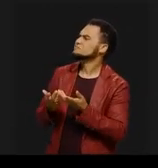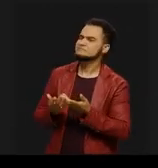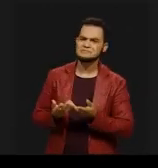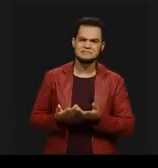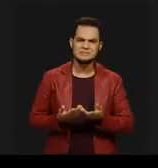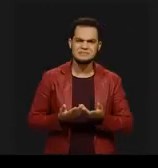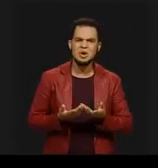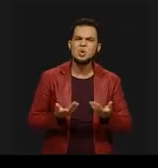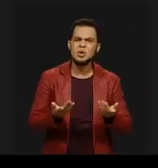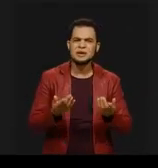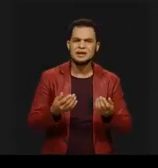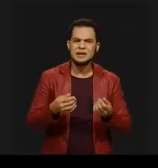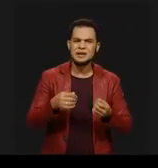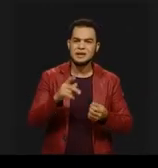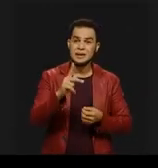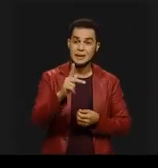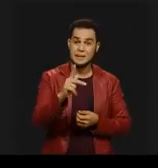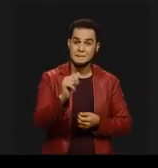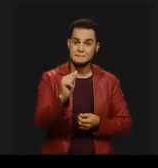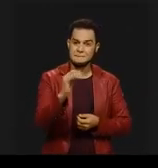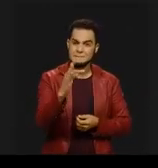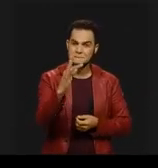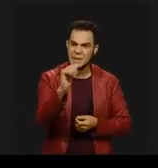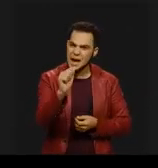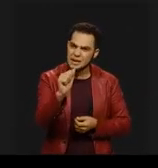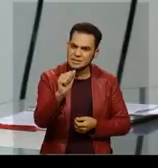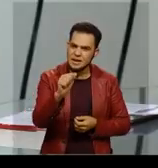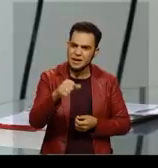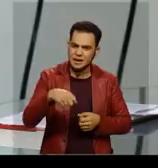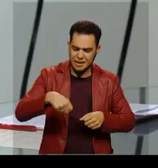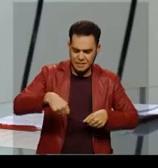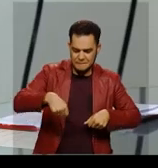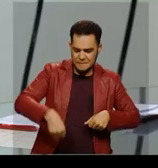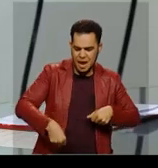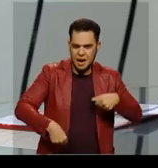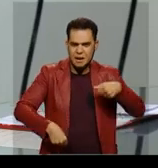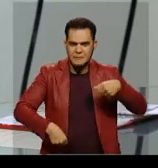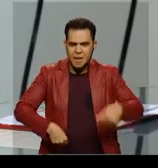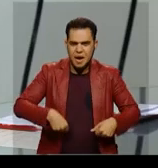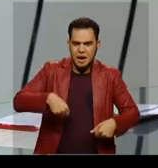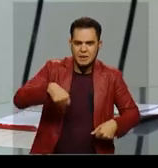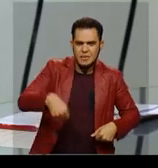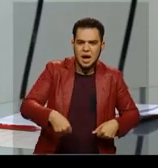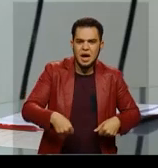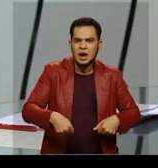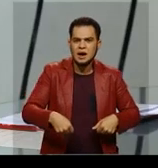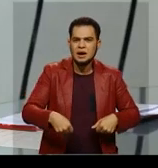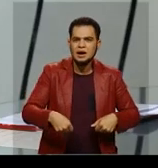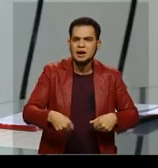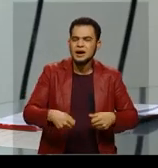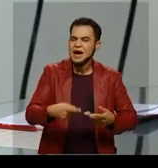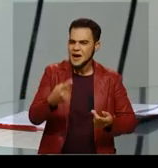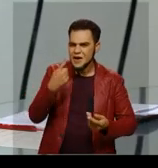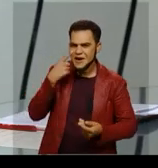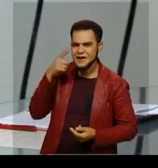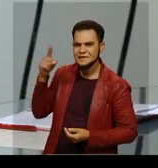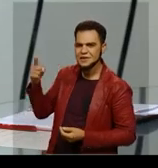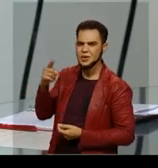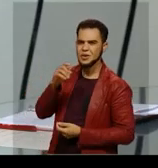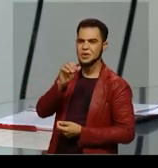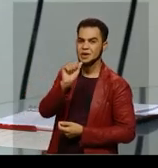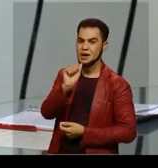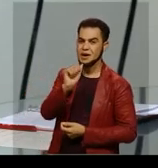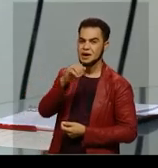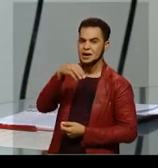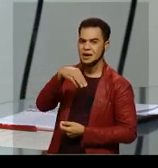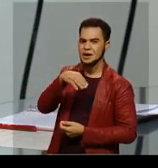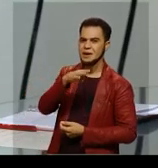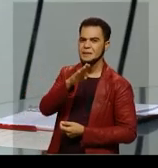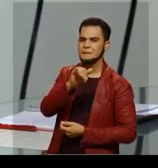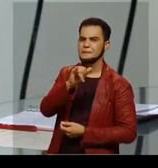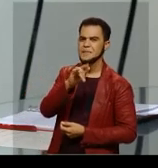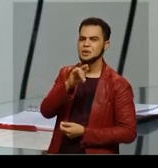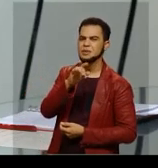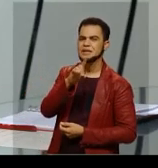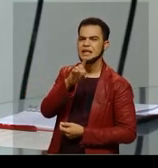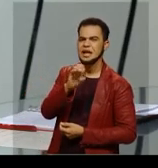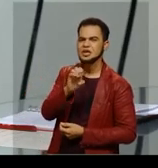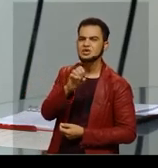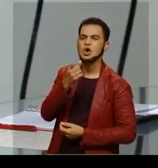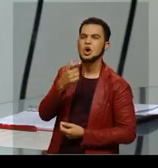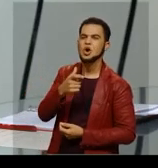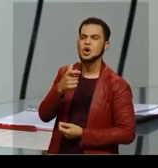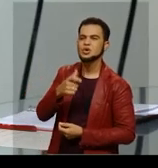na lama. Olha só, onde que tem ambiguidade ali? Presta atenção, pensa um